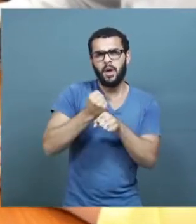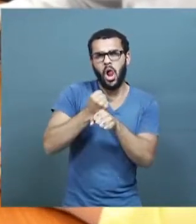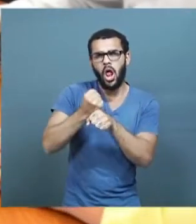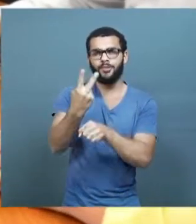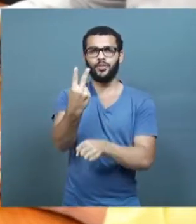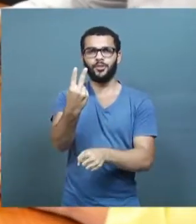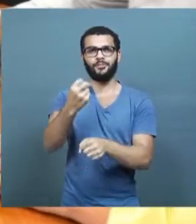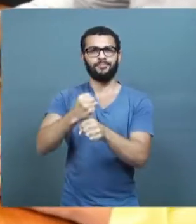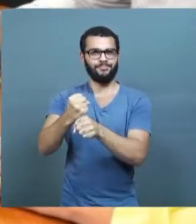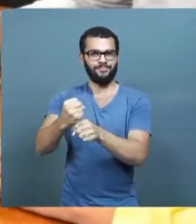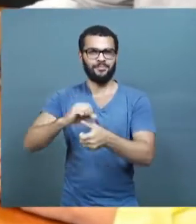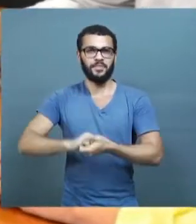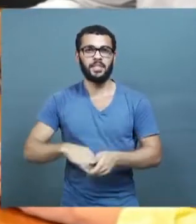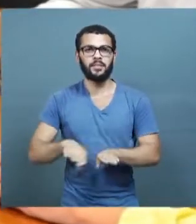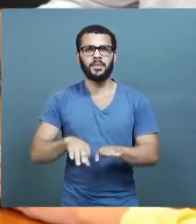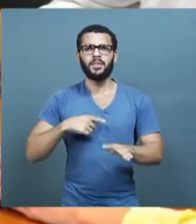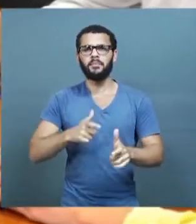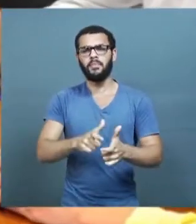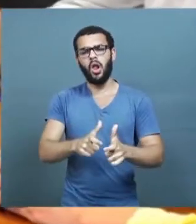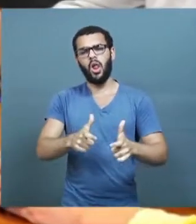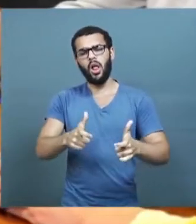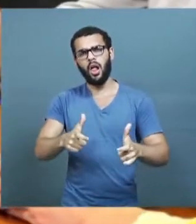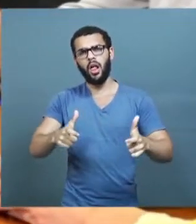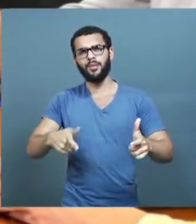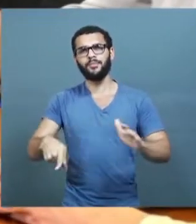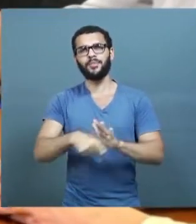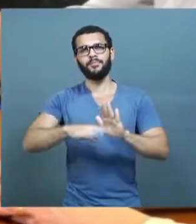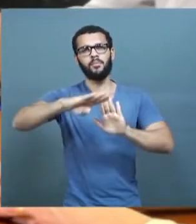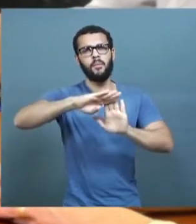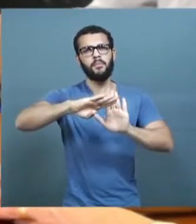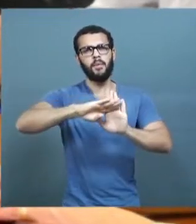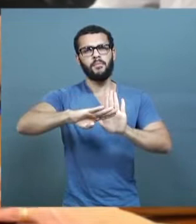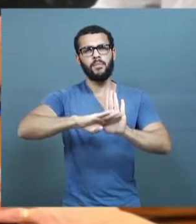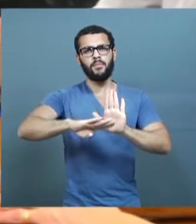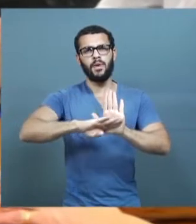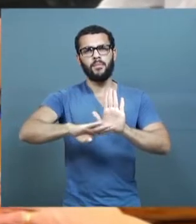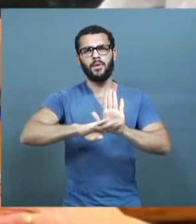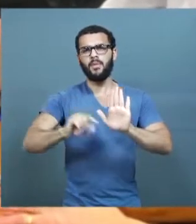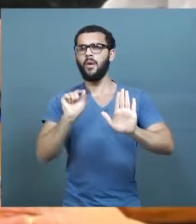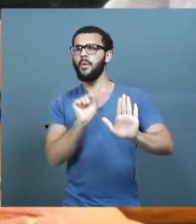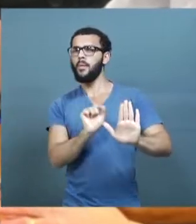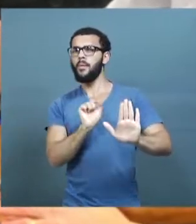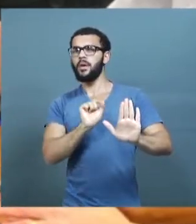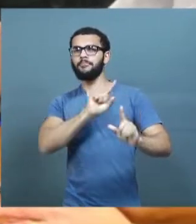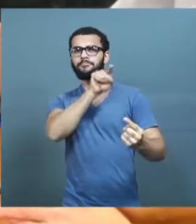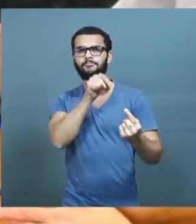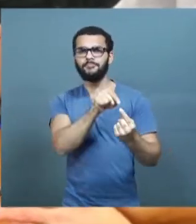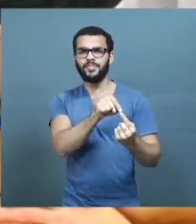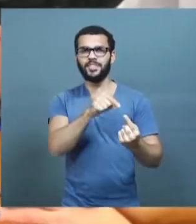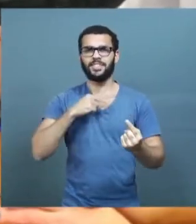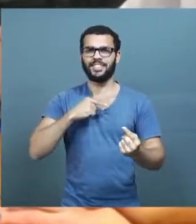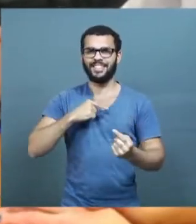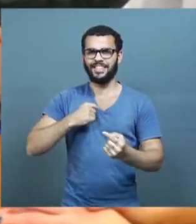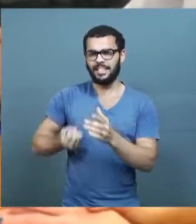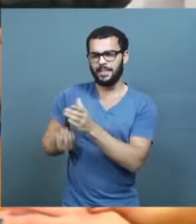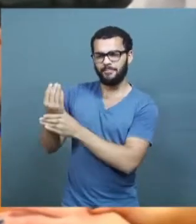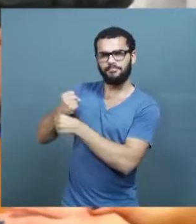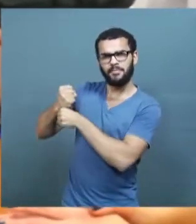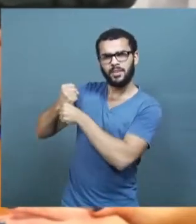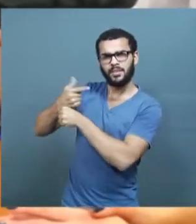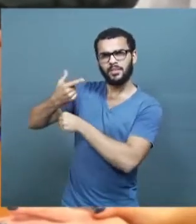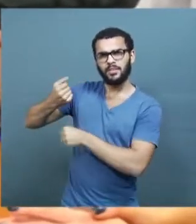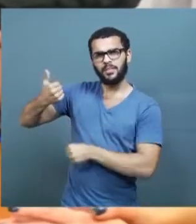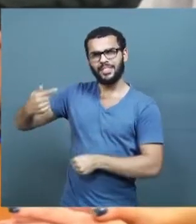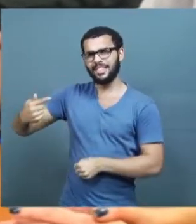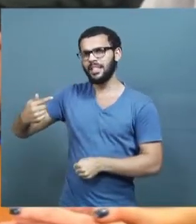é a ampliação do protocolo de intenções celebrado em 2017, que tinha como foco a promoção e a preservação